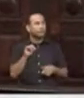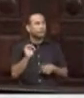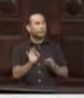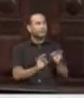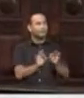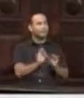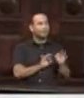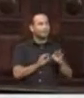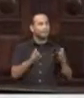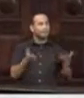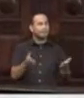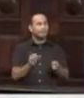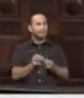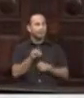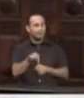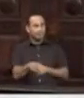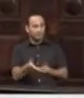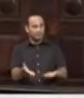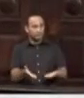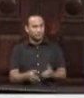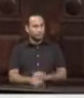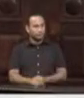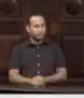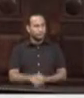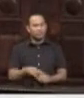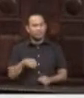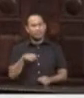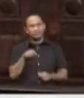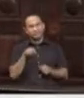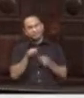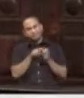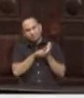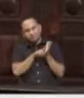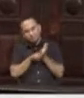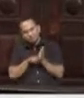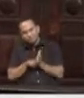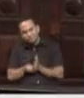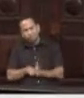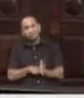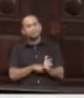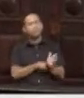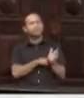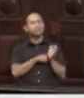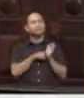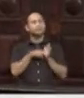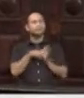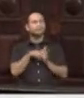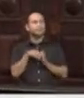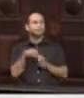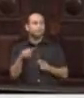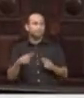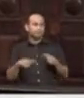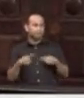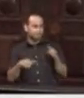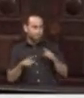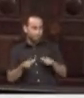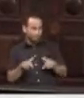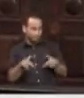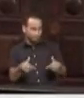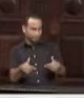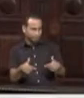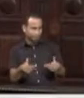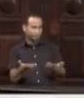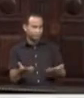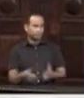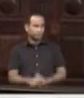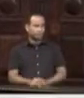traz uma necessária revisão dessa política de incentivos, a sua adequação ao